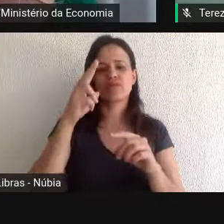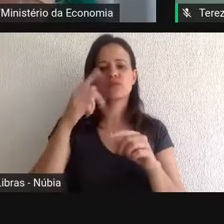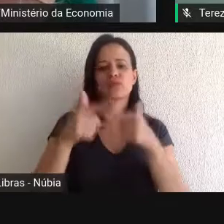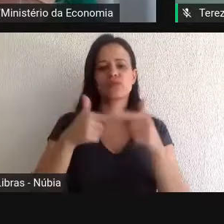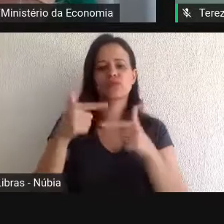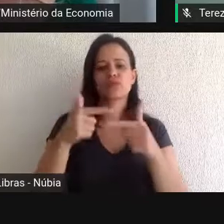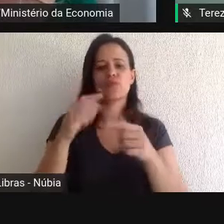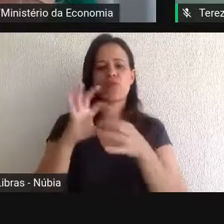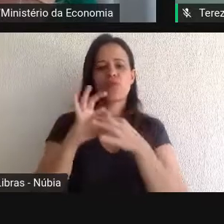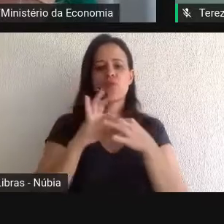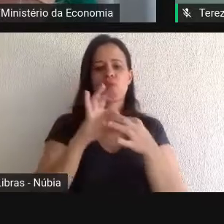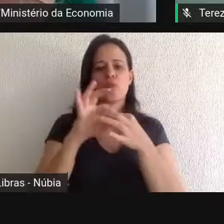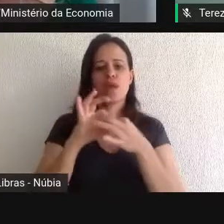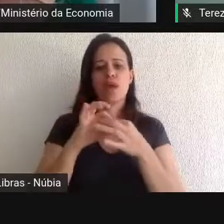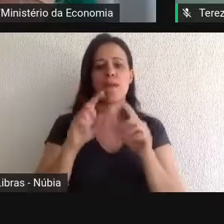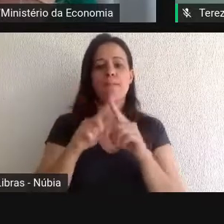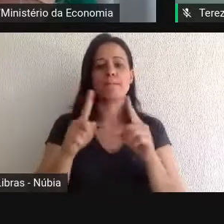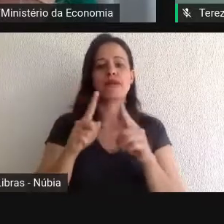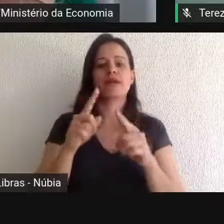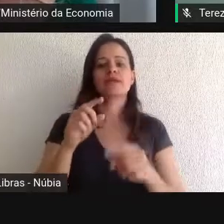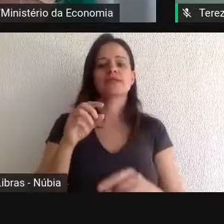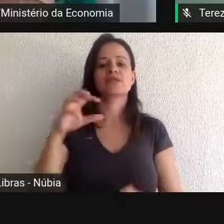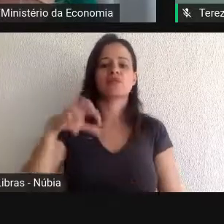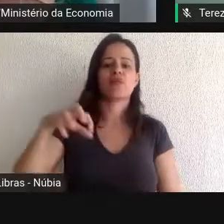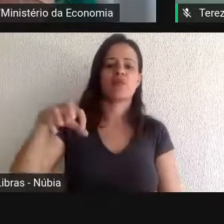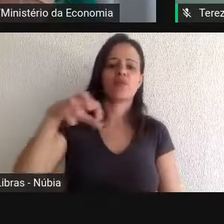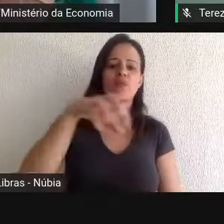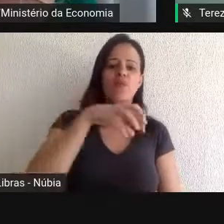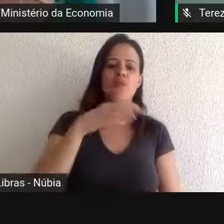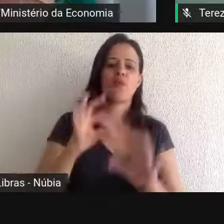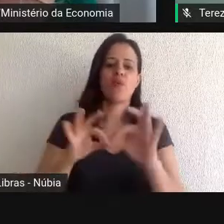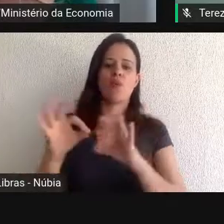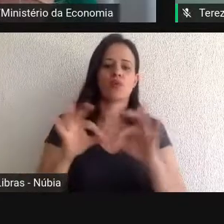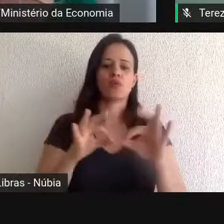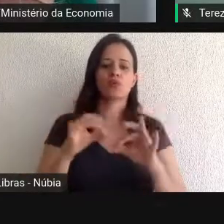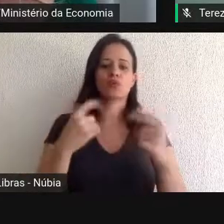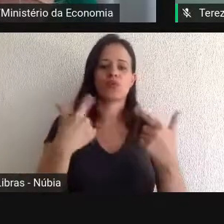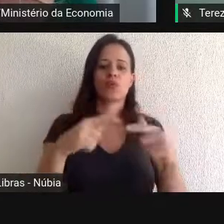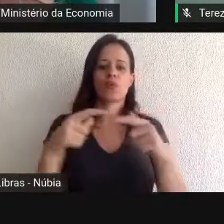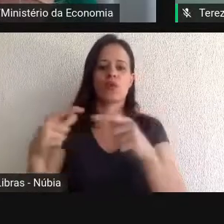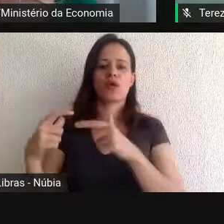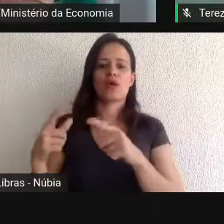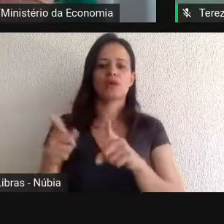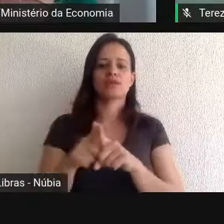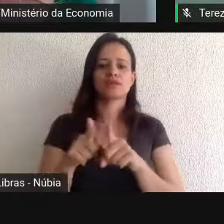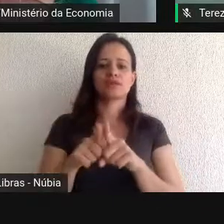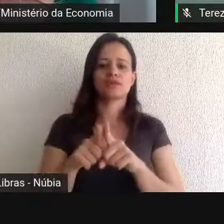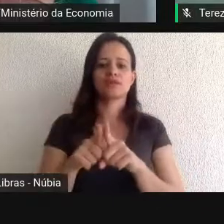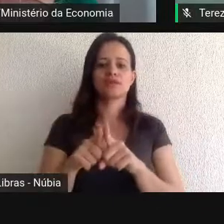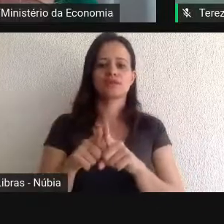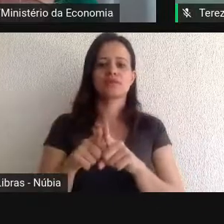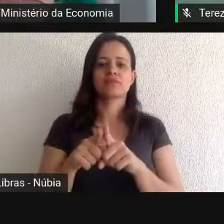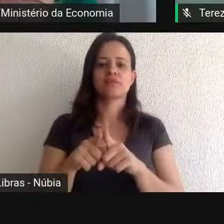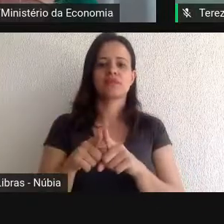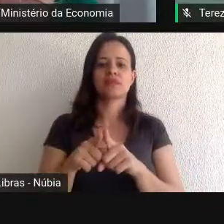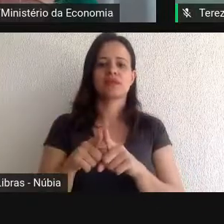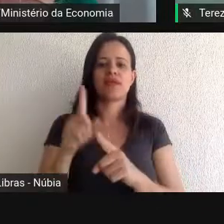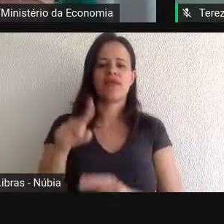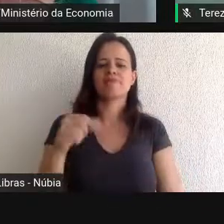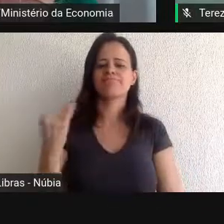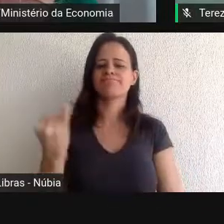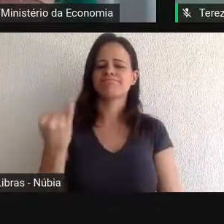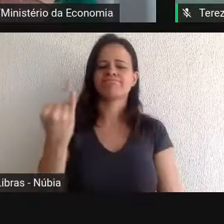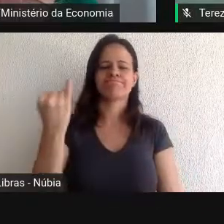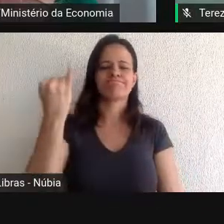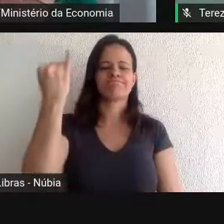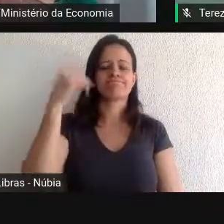controle federais, mas, sobretudo, os órgãos de controle locais são essenciais para